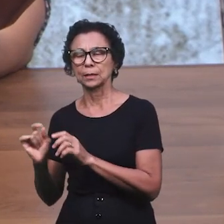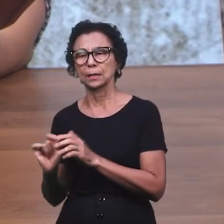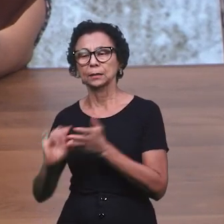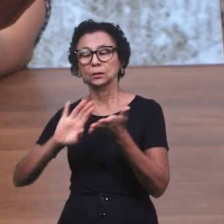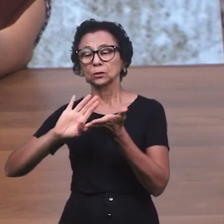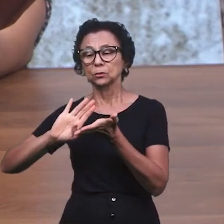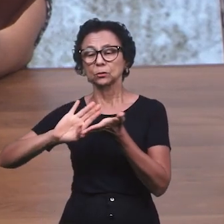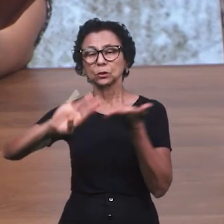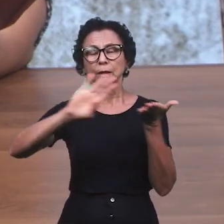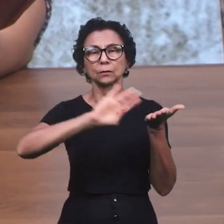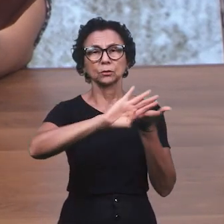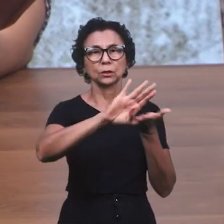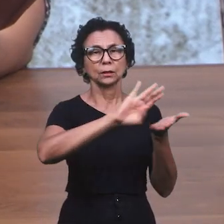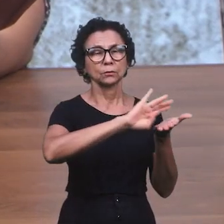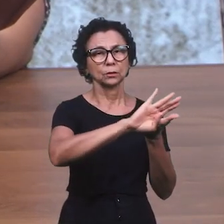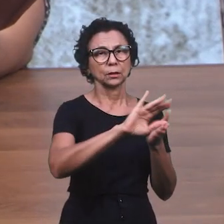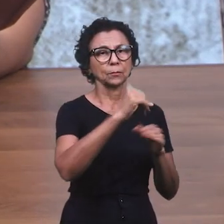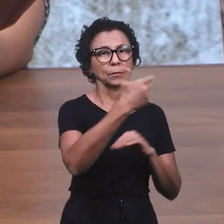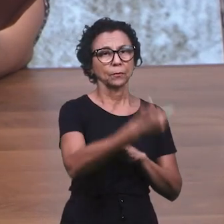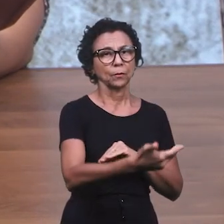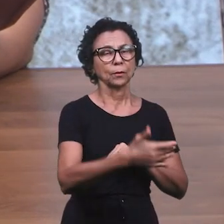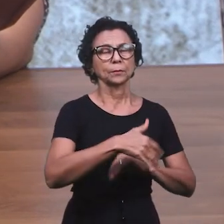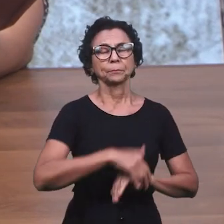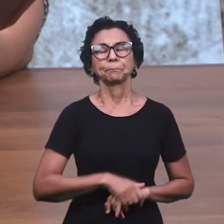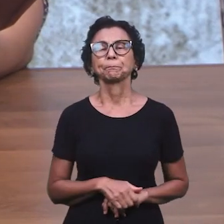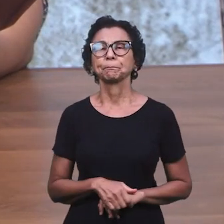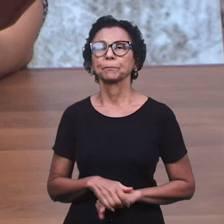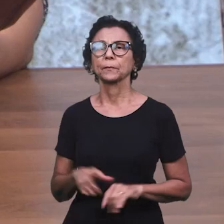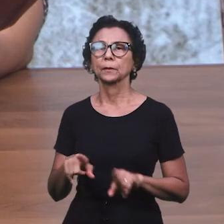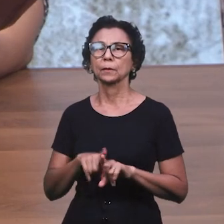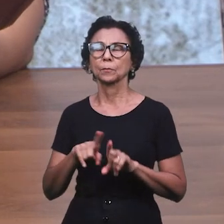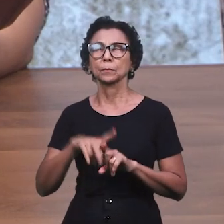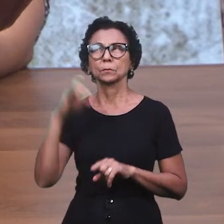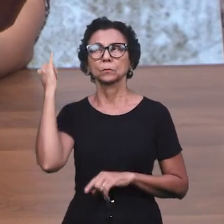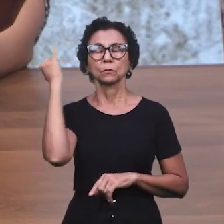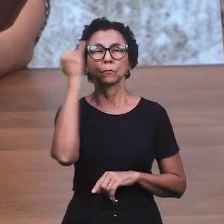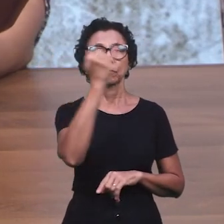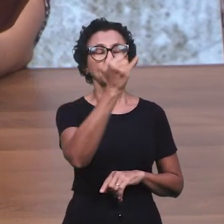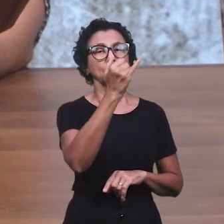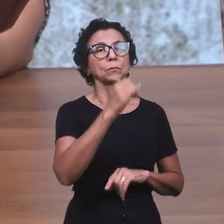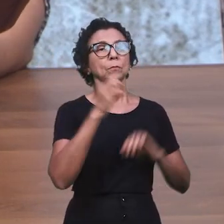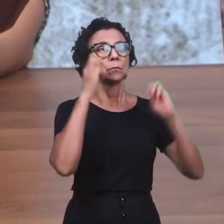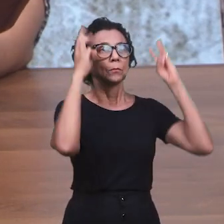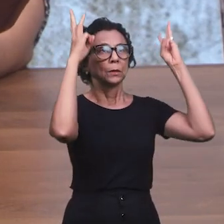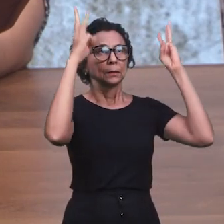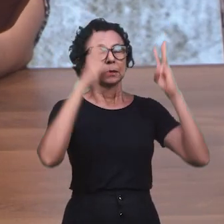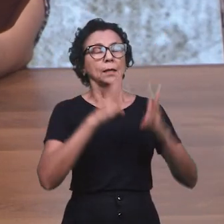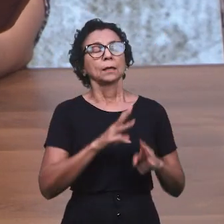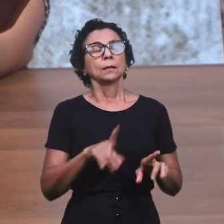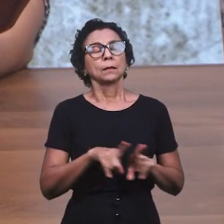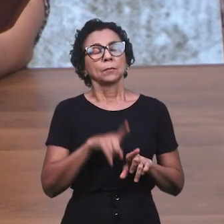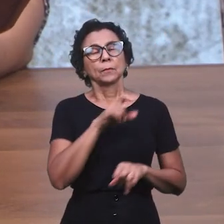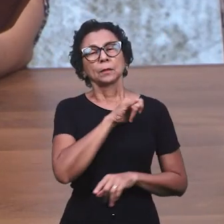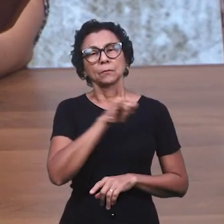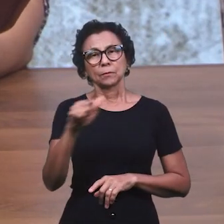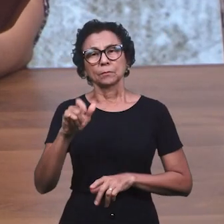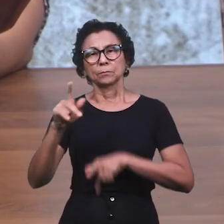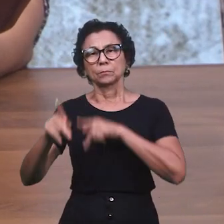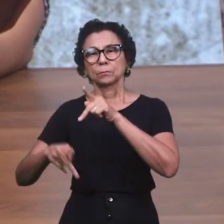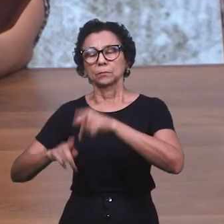assim fizeram os filhos de Israel. Falou mais o Senhor a Moisés, dizendo: dize aos filhos de